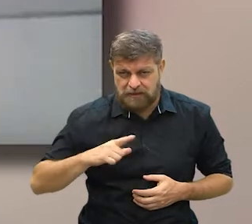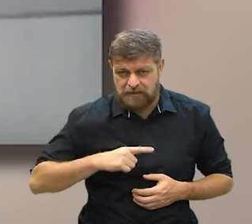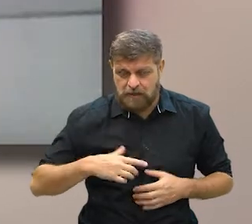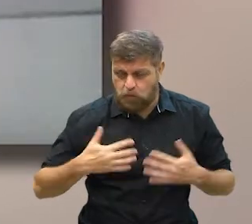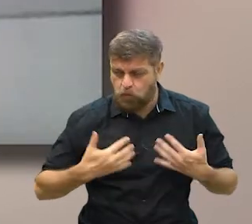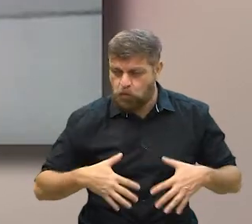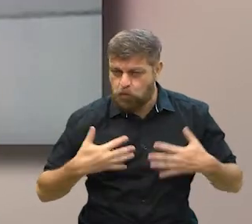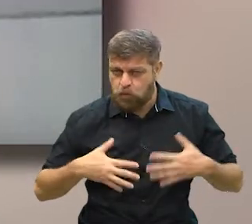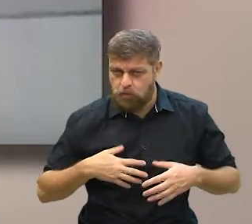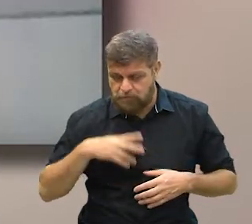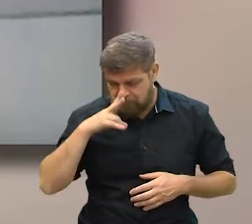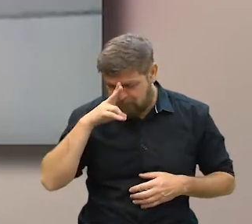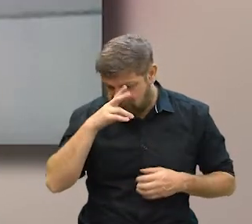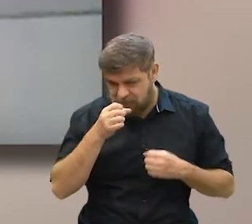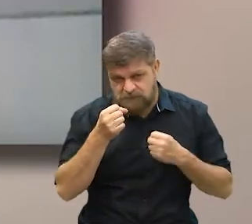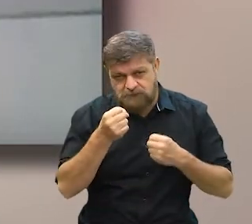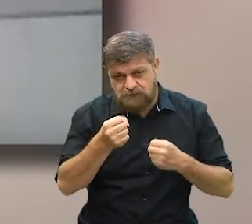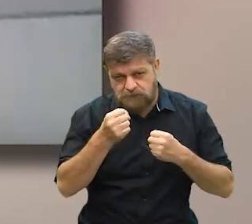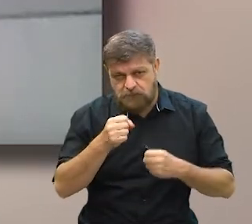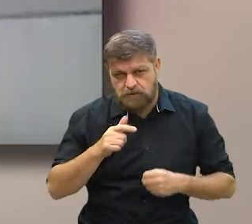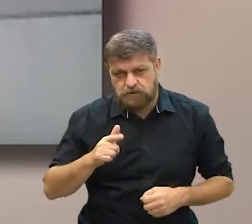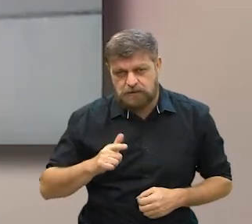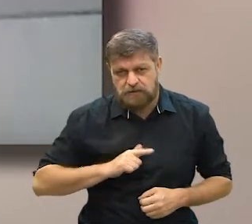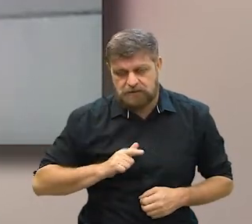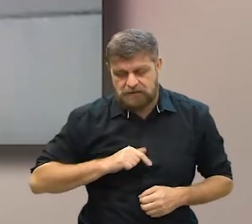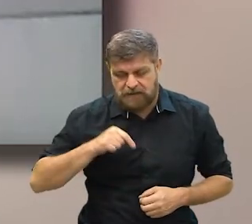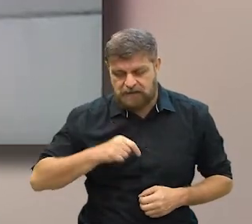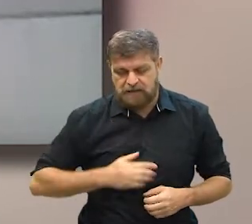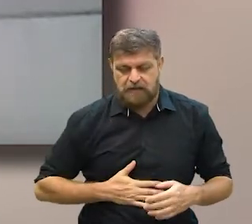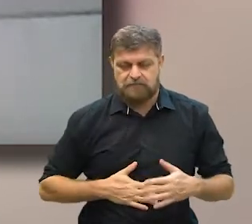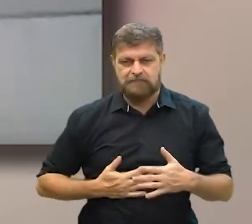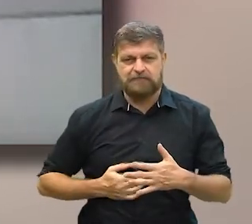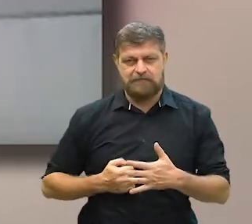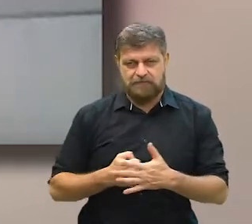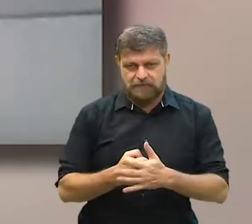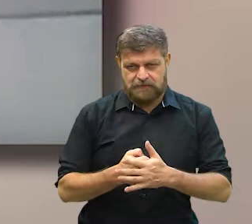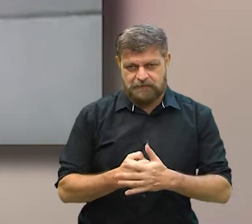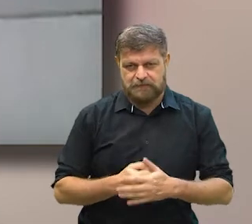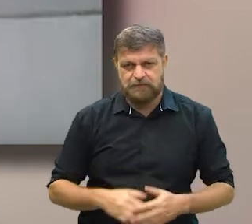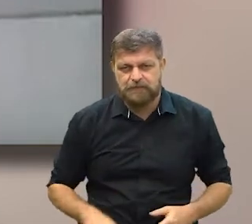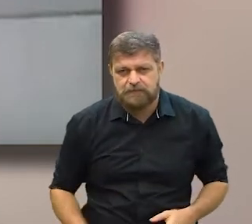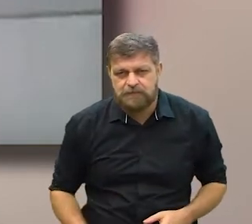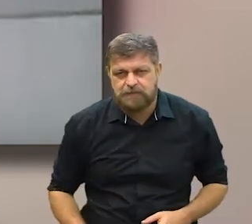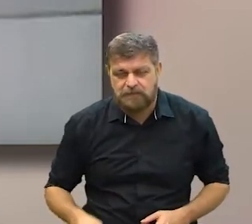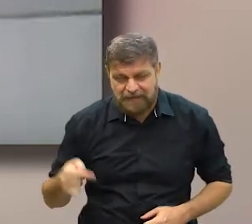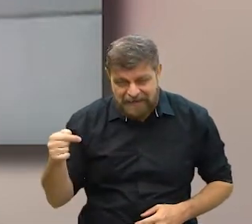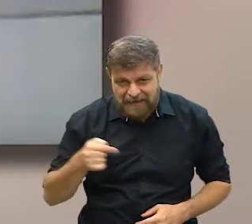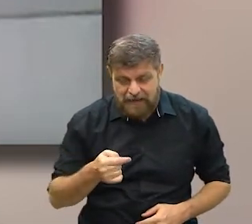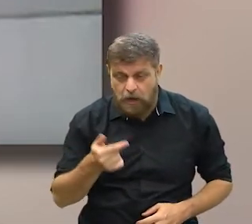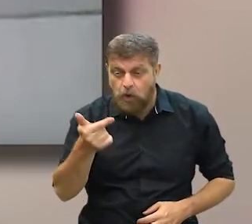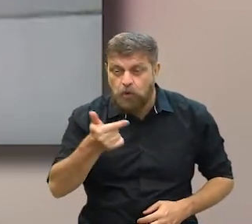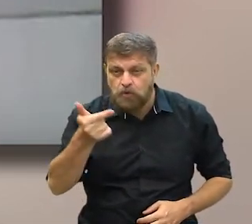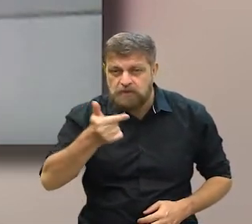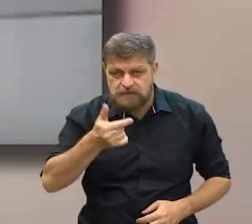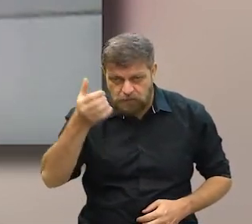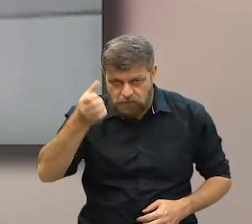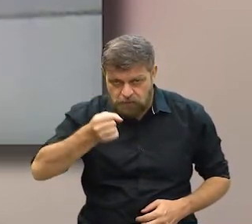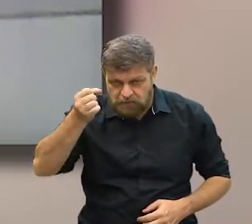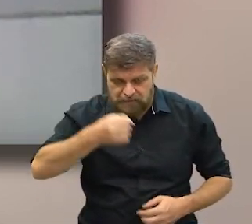E que é o leite que sacia, é o do fundo do peito. É esse leite que